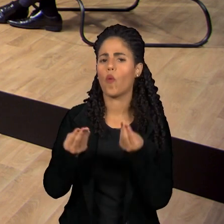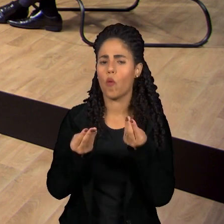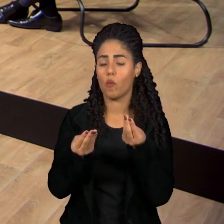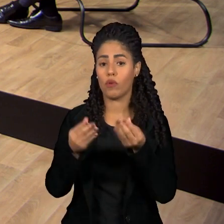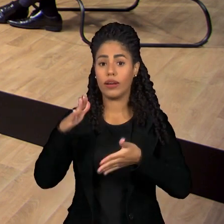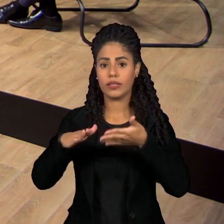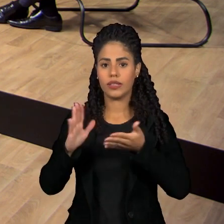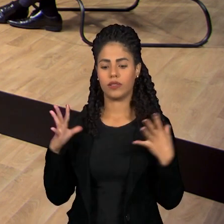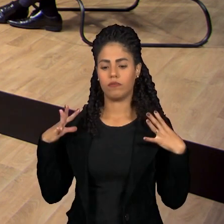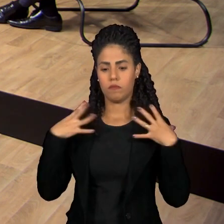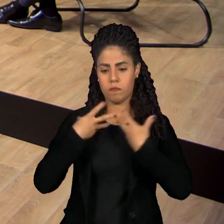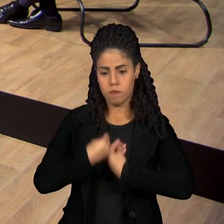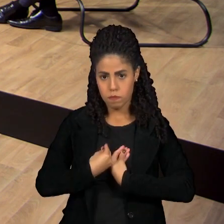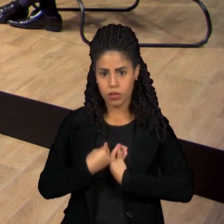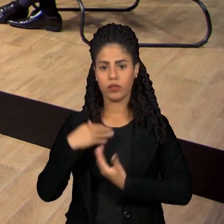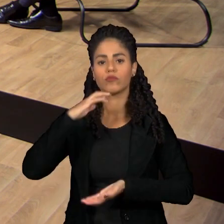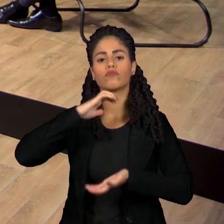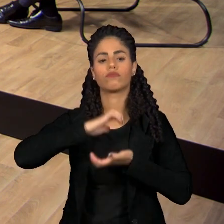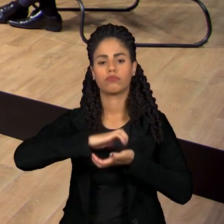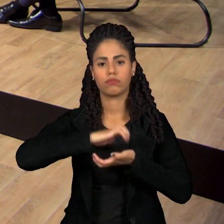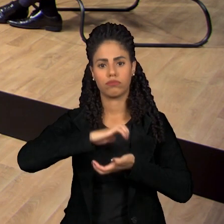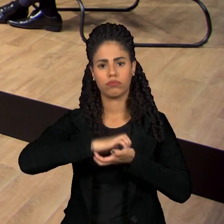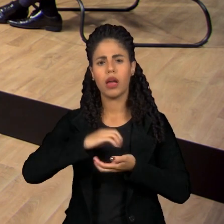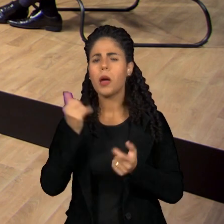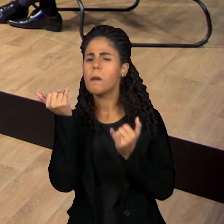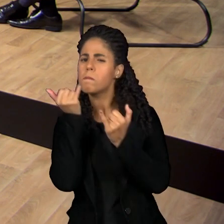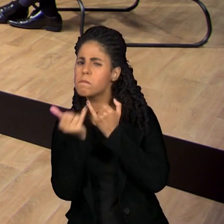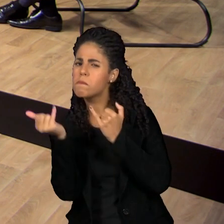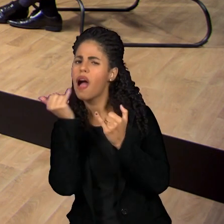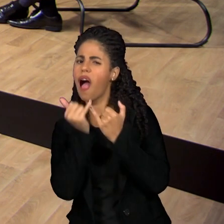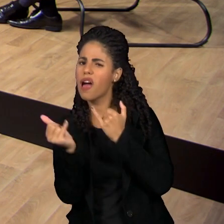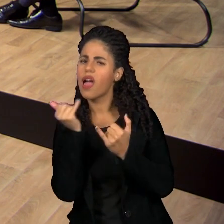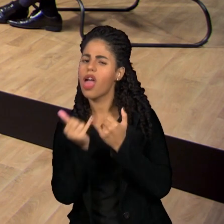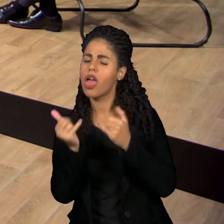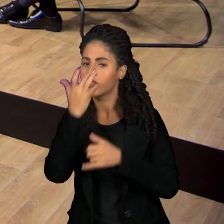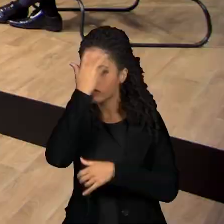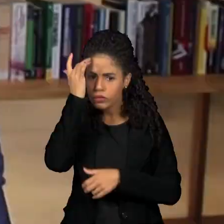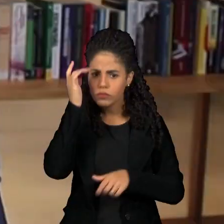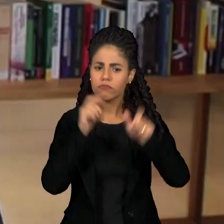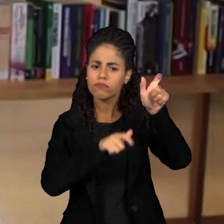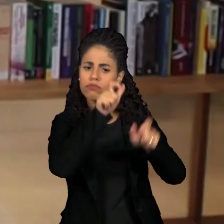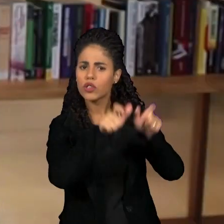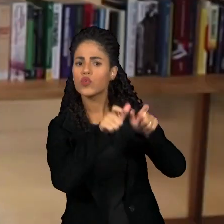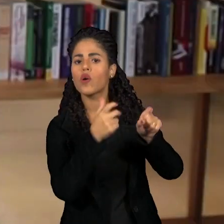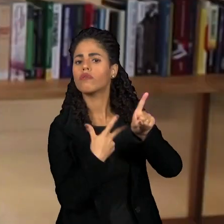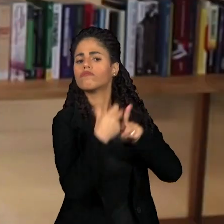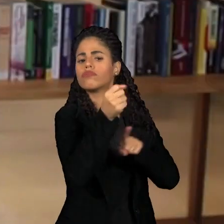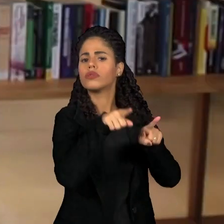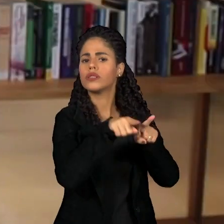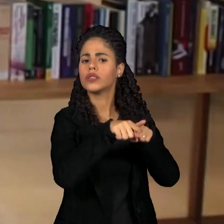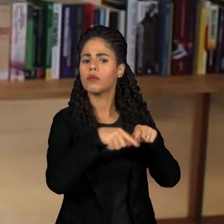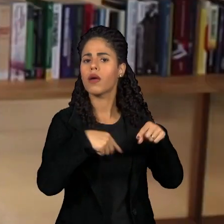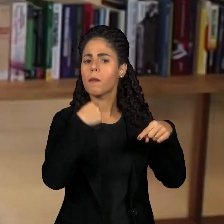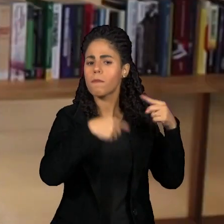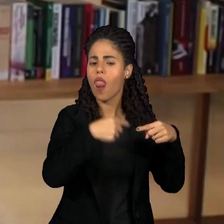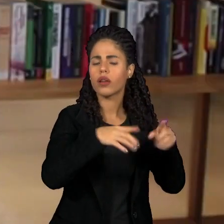ministros do Supremo, eles atuam de maneira muito parecida com os políticos eleitos, às vezes até organizando ou se organizando